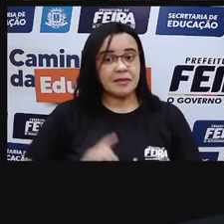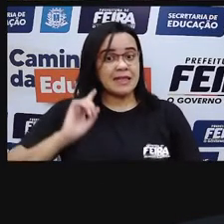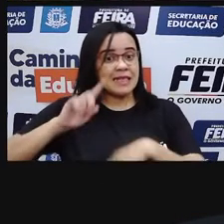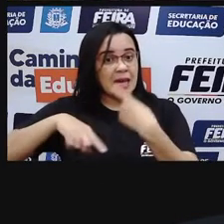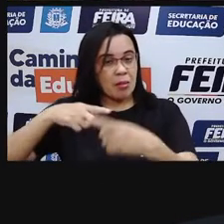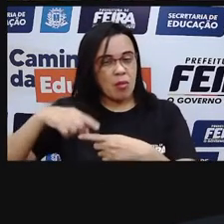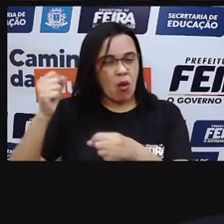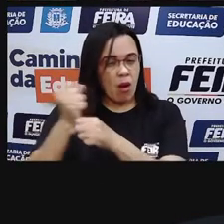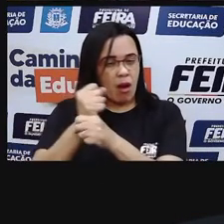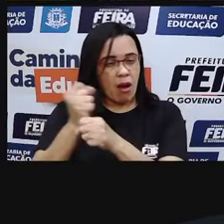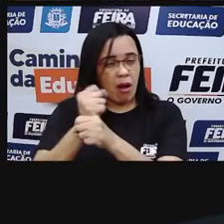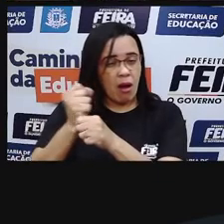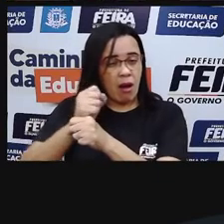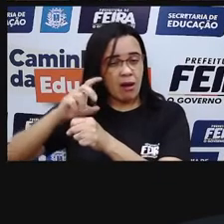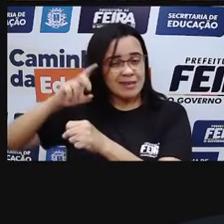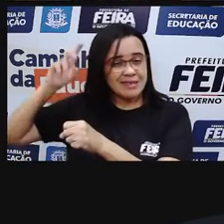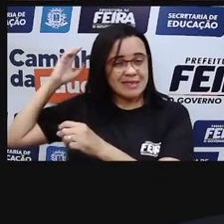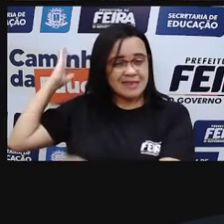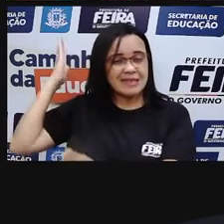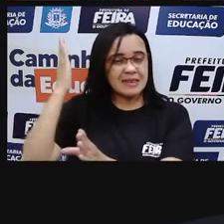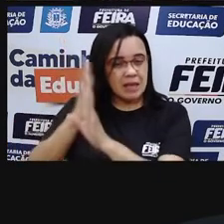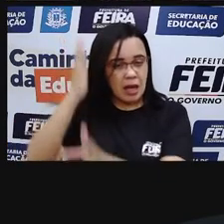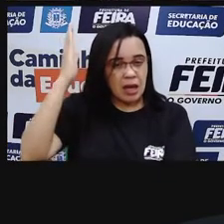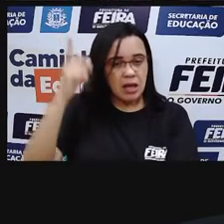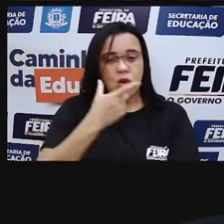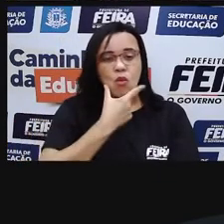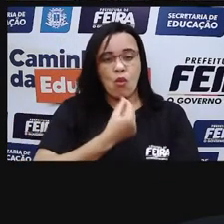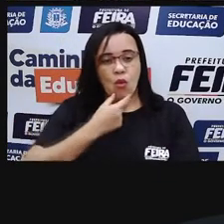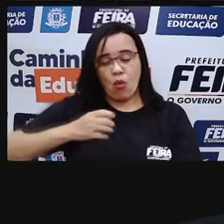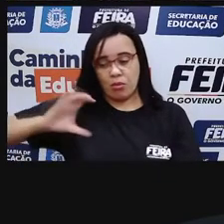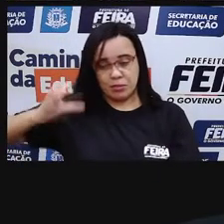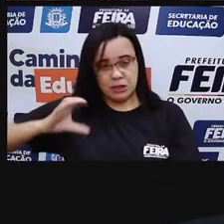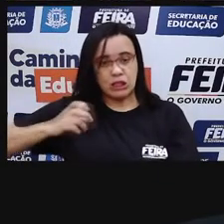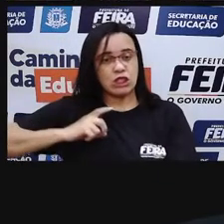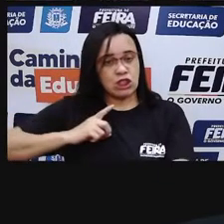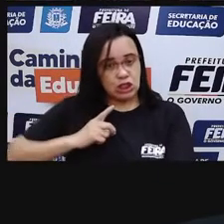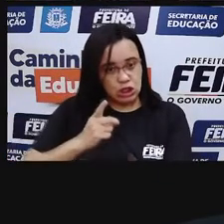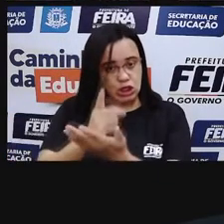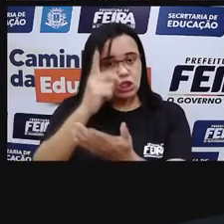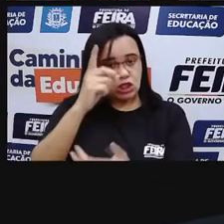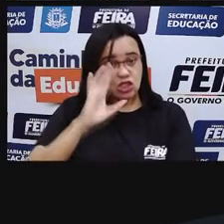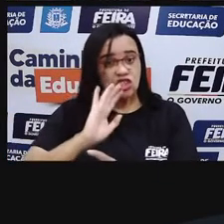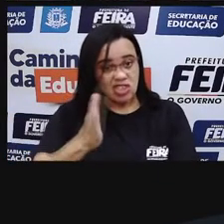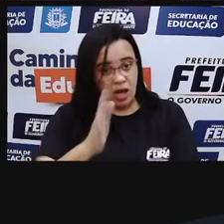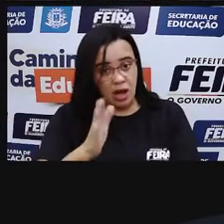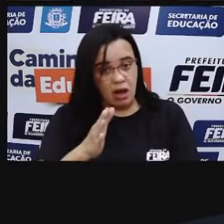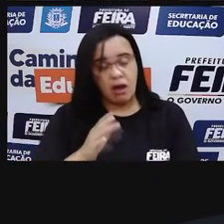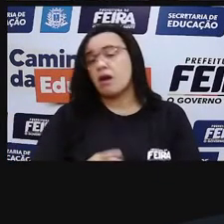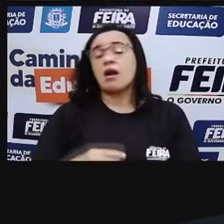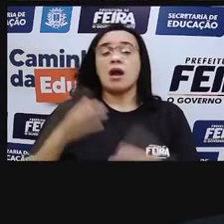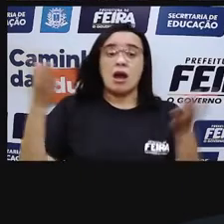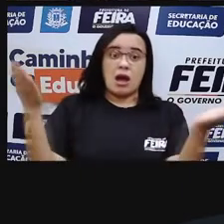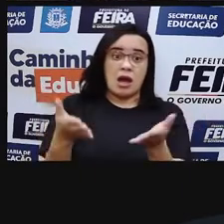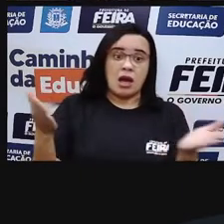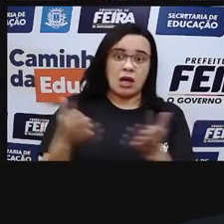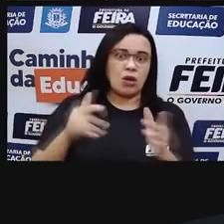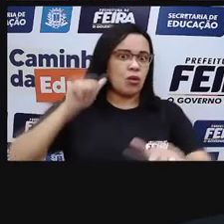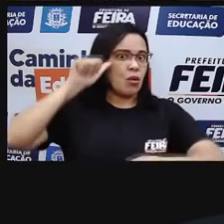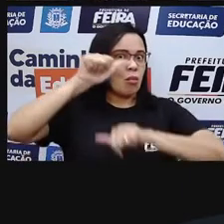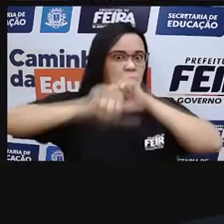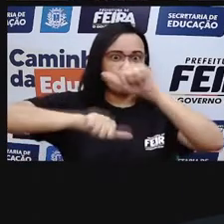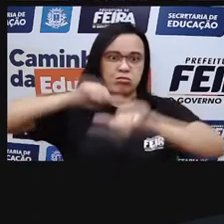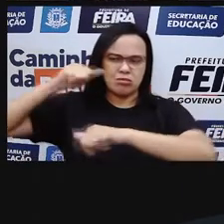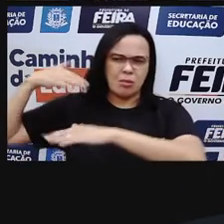né, da penicilina, esse gráfico aqui, né, traz um histórico